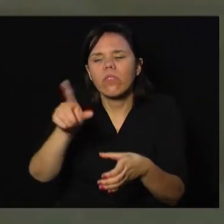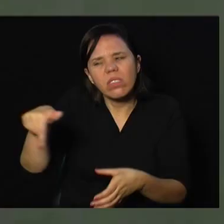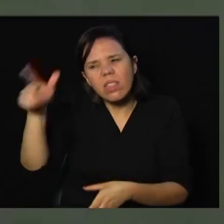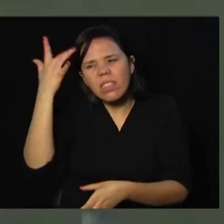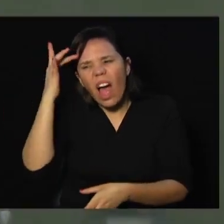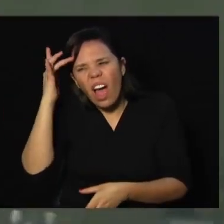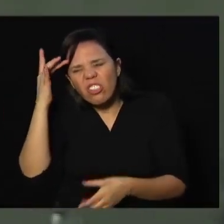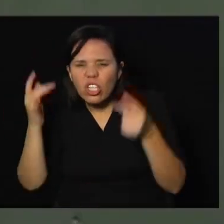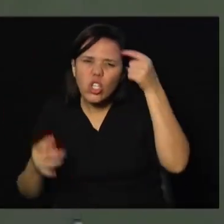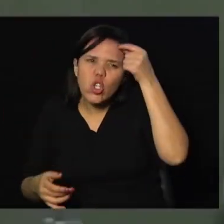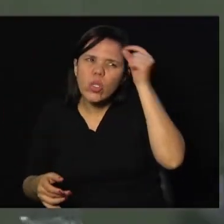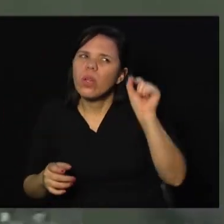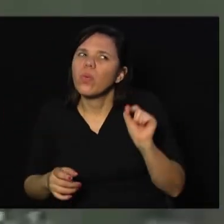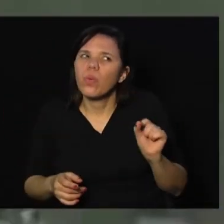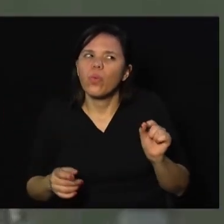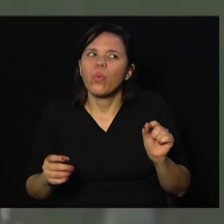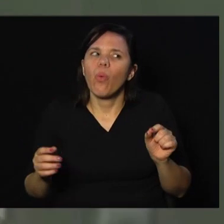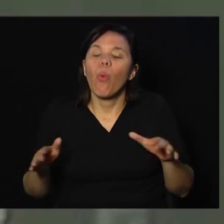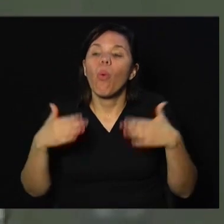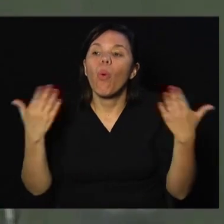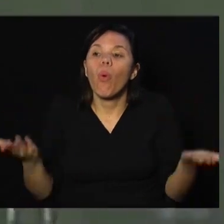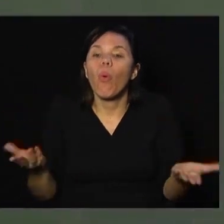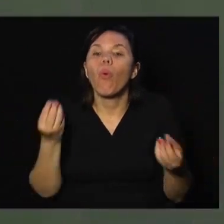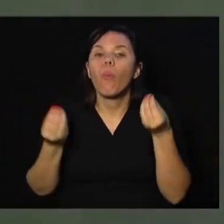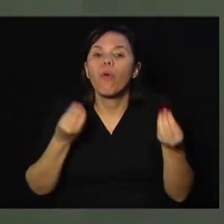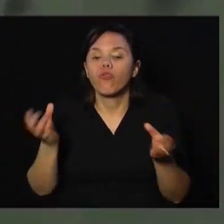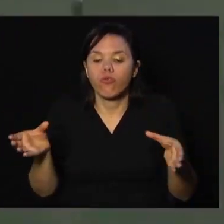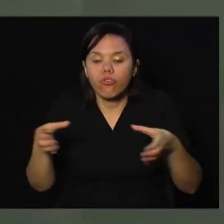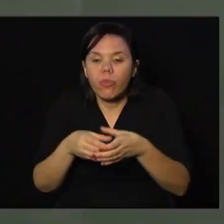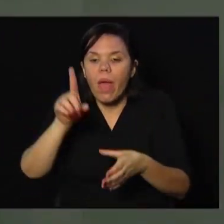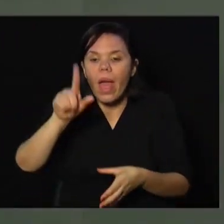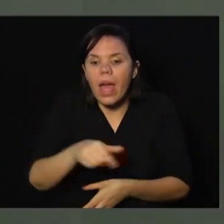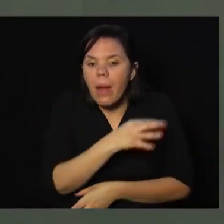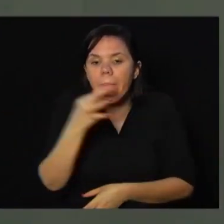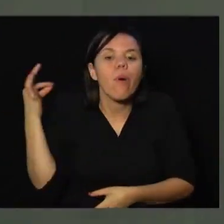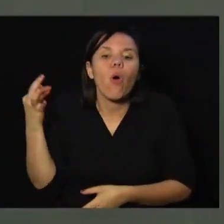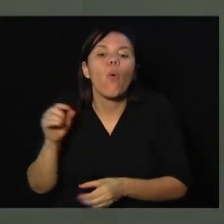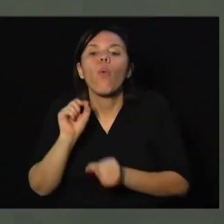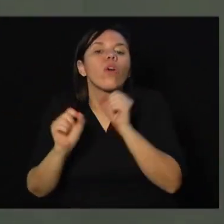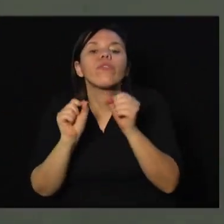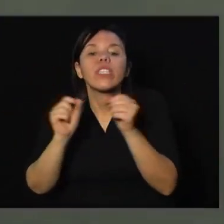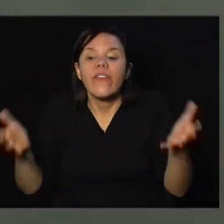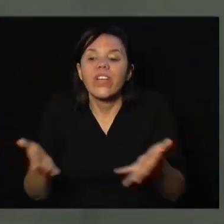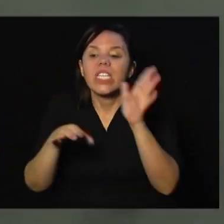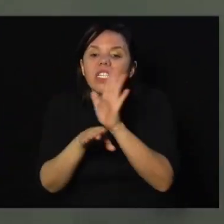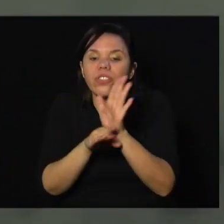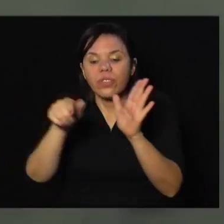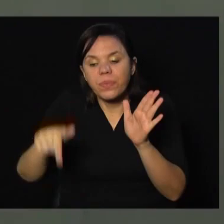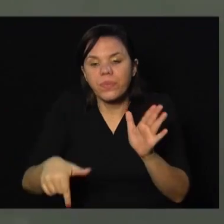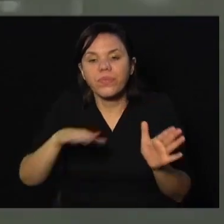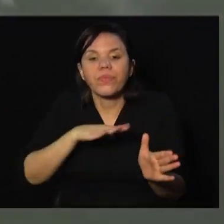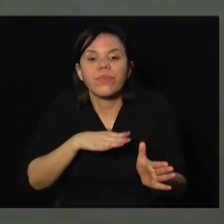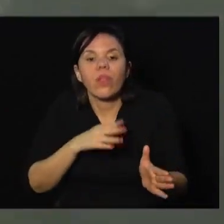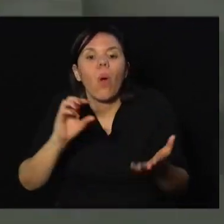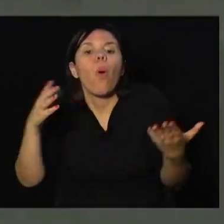noção de o quanto o time era bom e do que vocês estavam fazendo, até pela cidade? Ou quando você